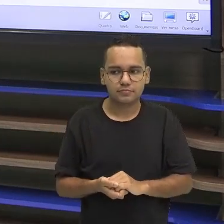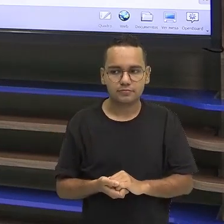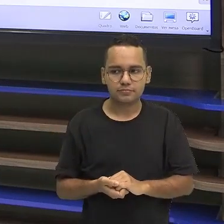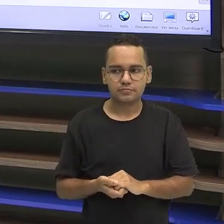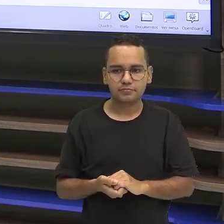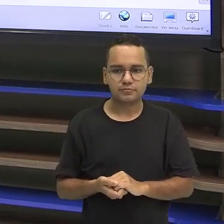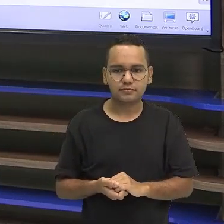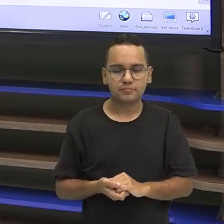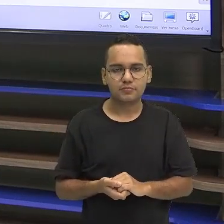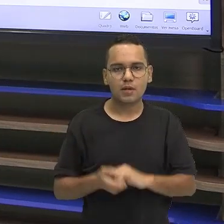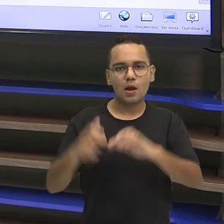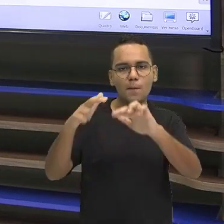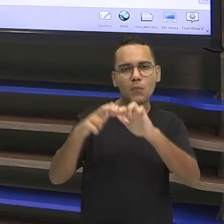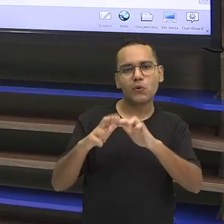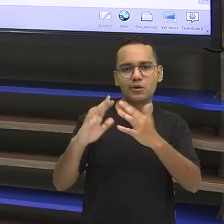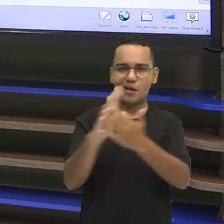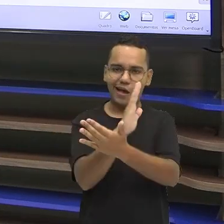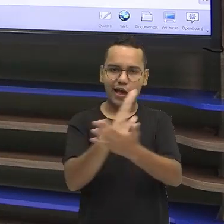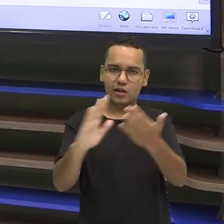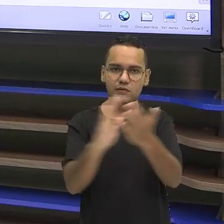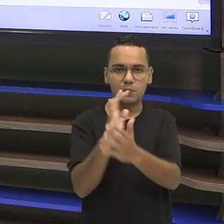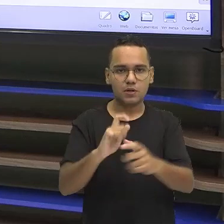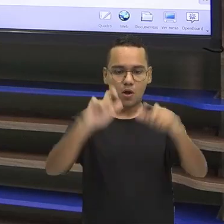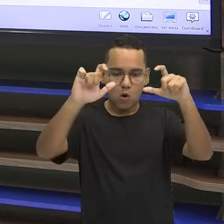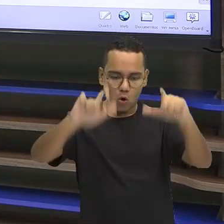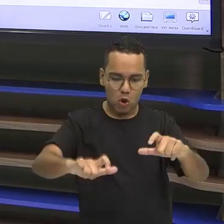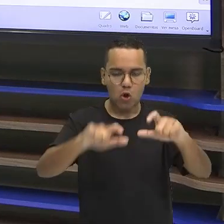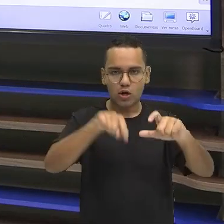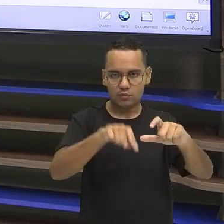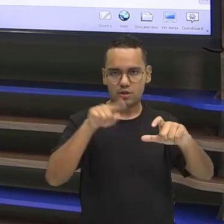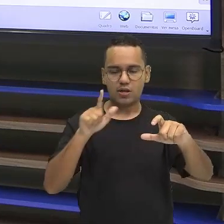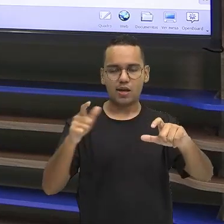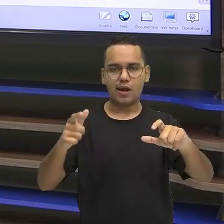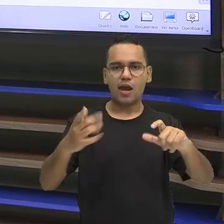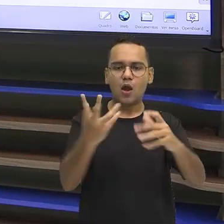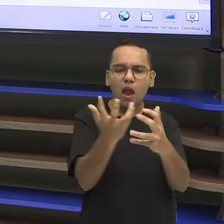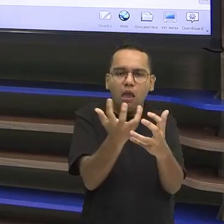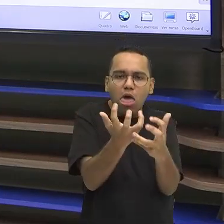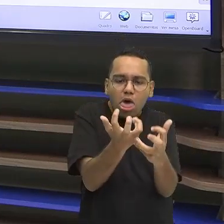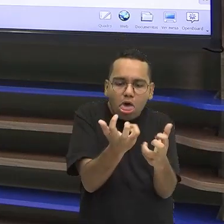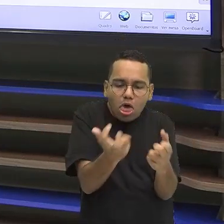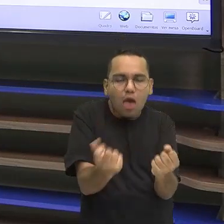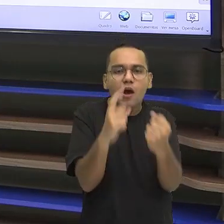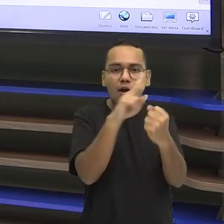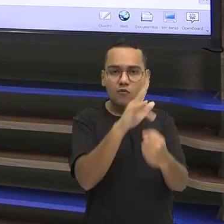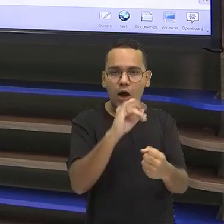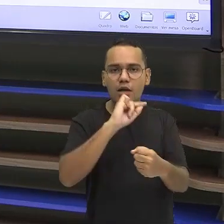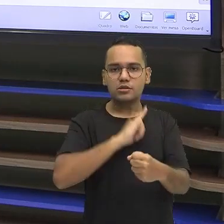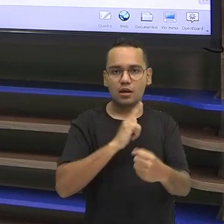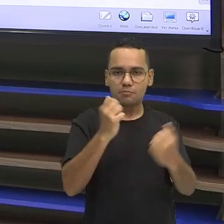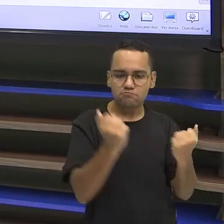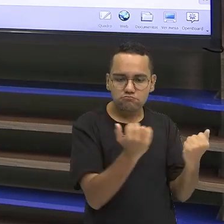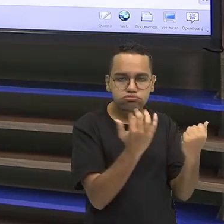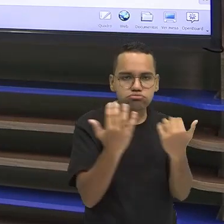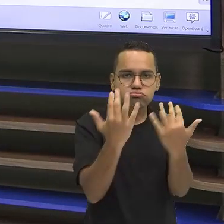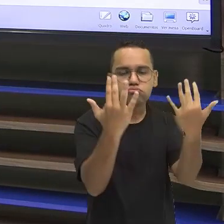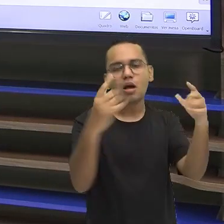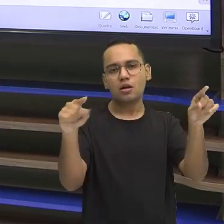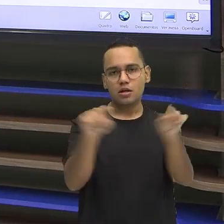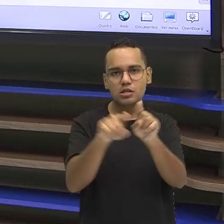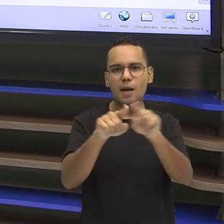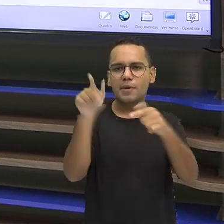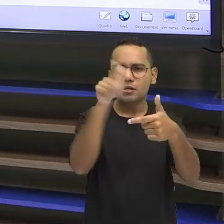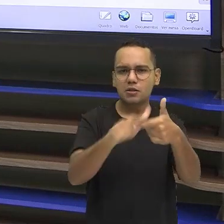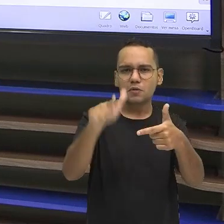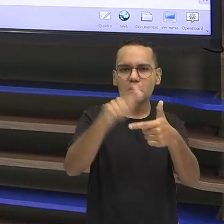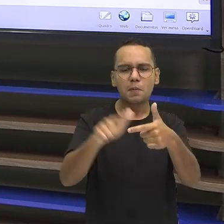vezes toma grandes proporções, às vezes aquele período de seca está se estendendo, né? Então pode acontecer por conta do aquecimento global também.